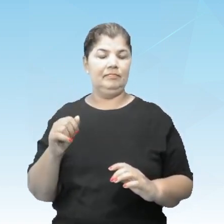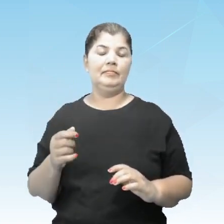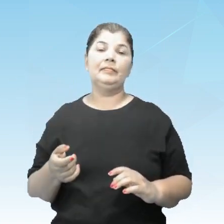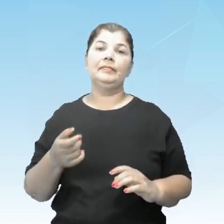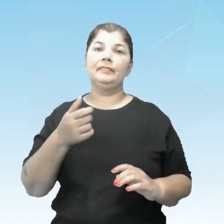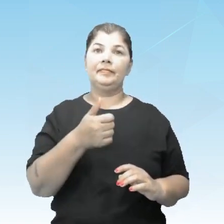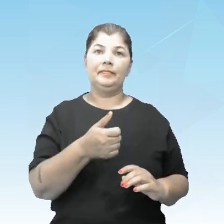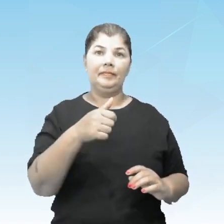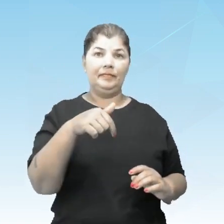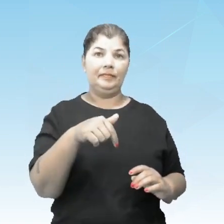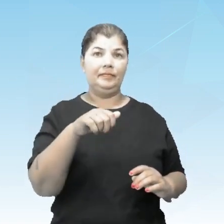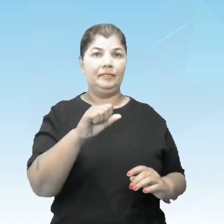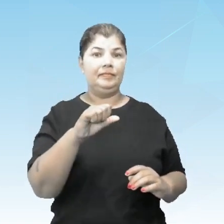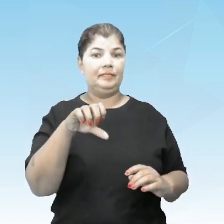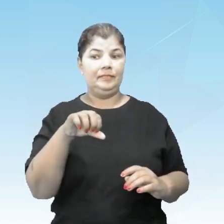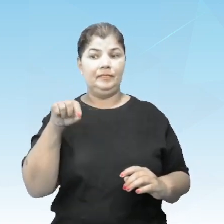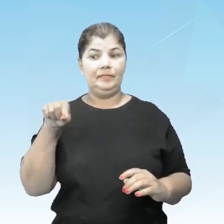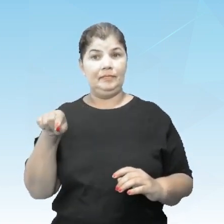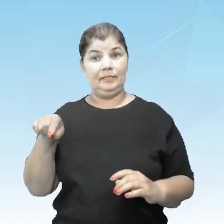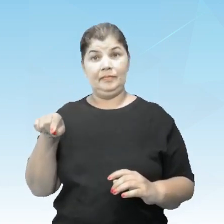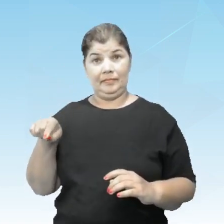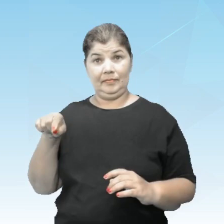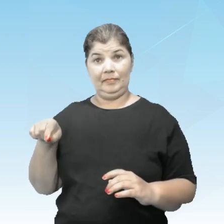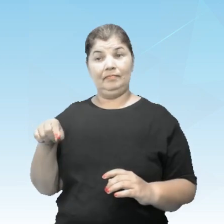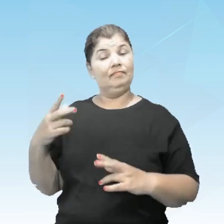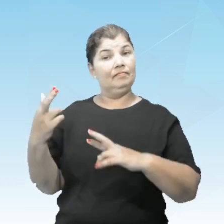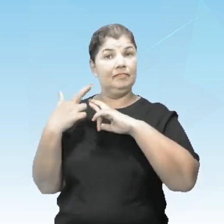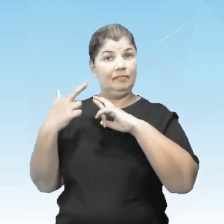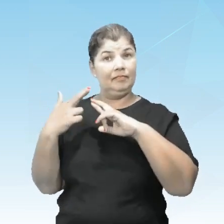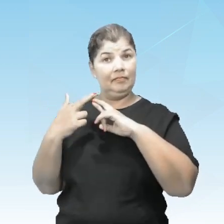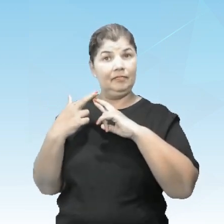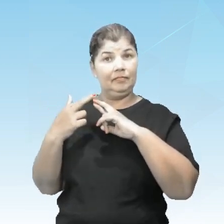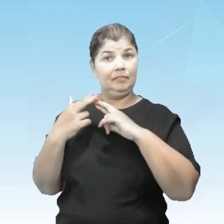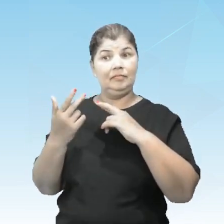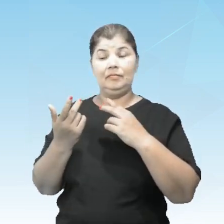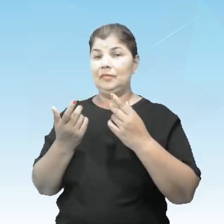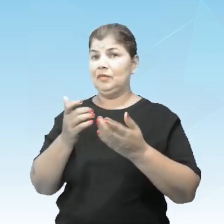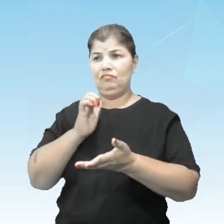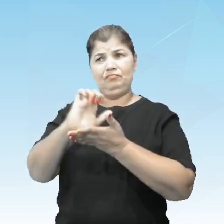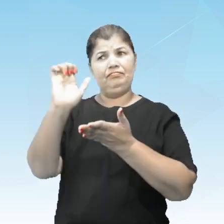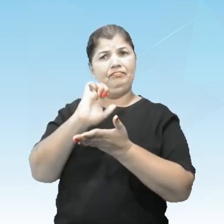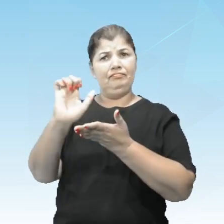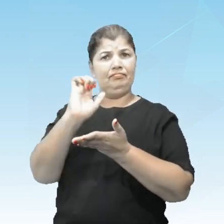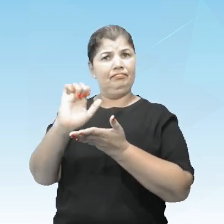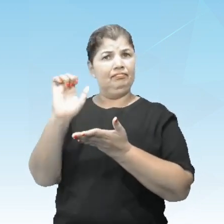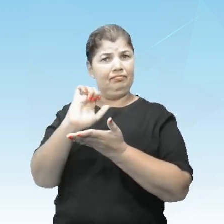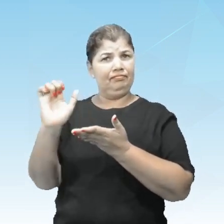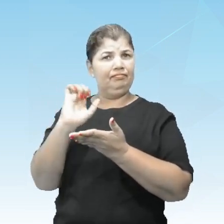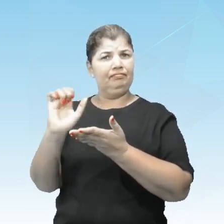1789, São Domingos era responsável por 2/3 do comércio exterior francês,